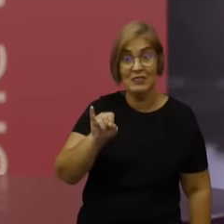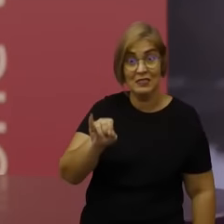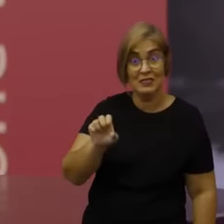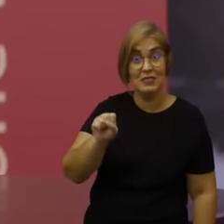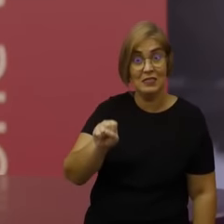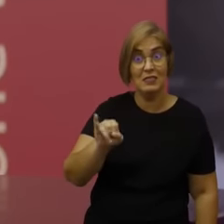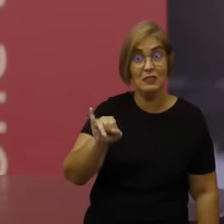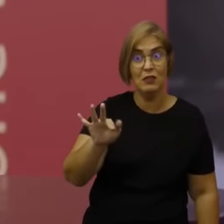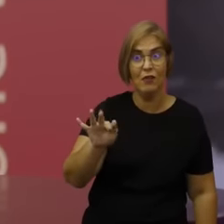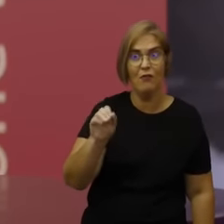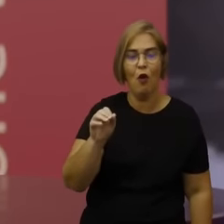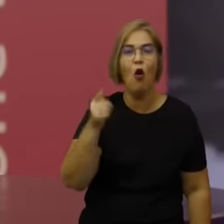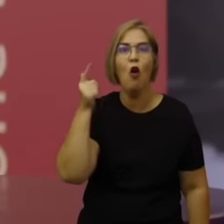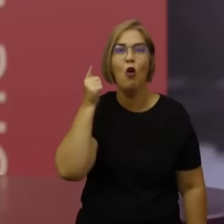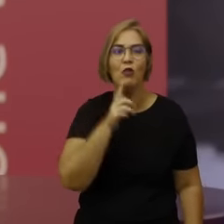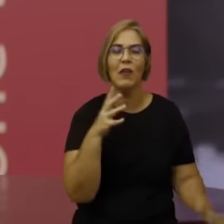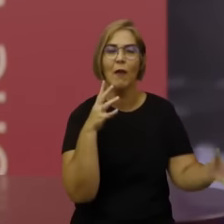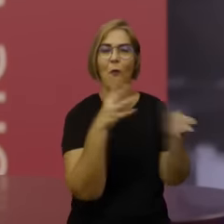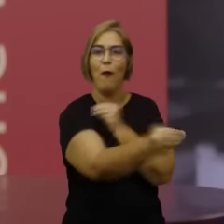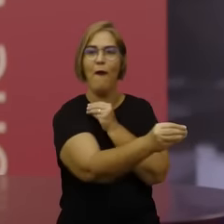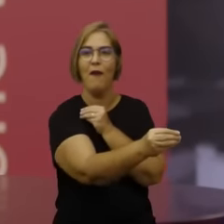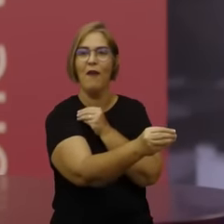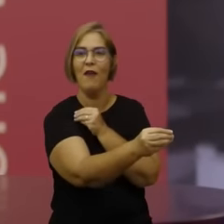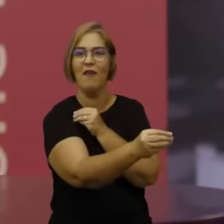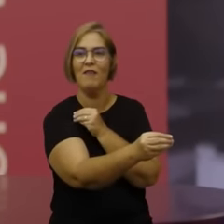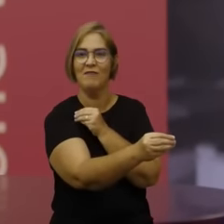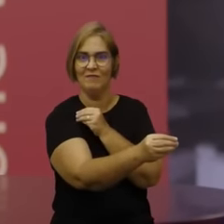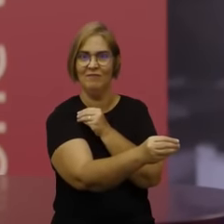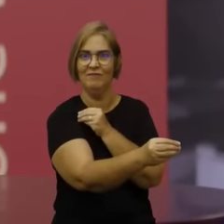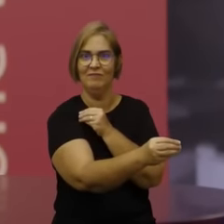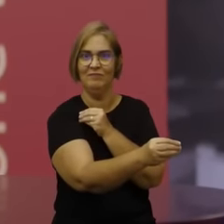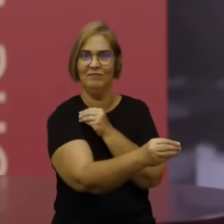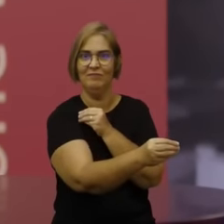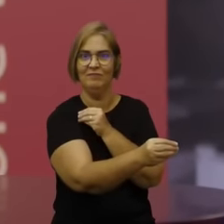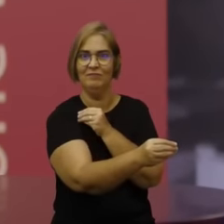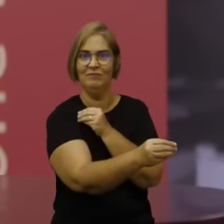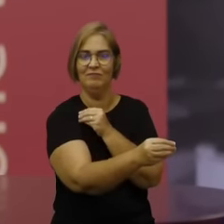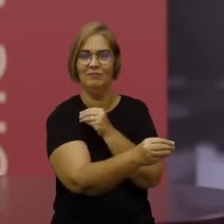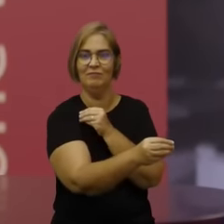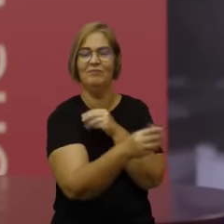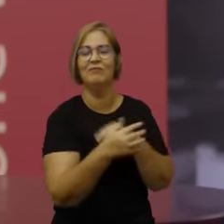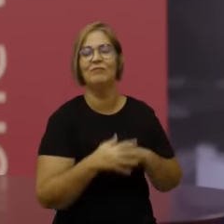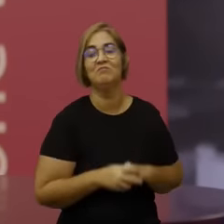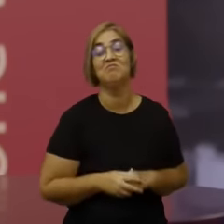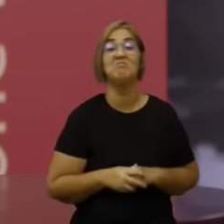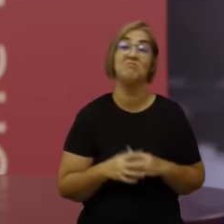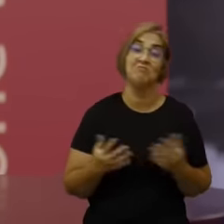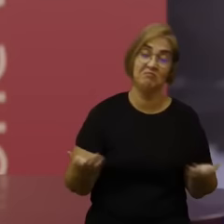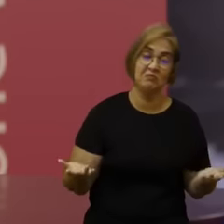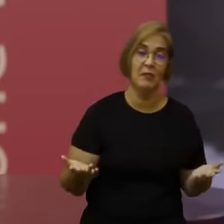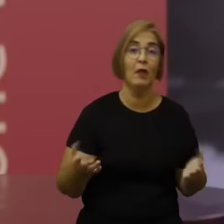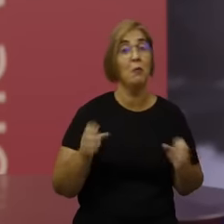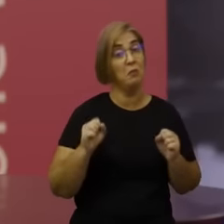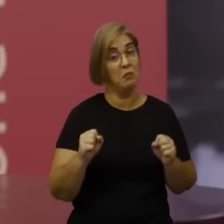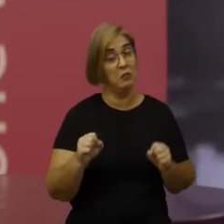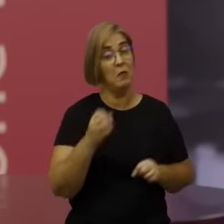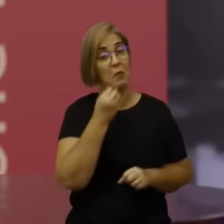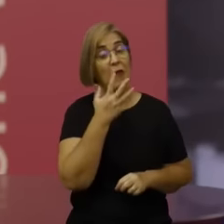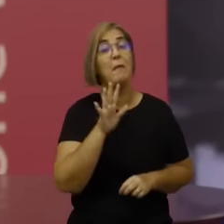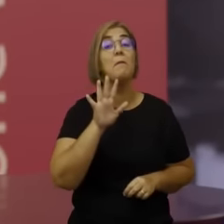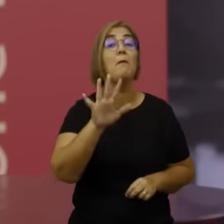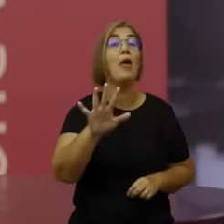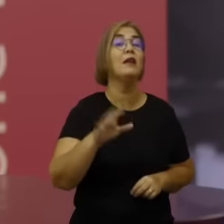não é, se livrar da morte. Pois bem, até aí estaria tudo bem. Só que